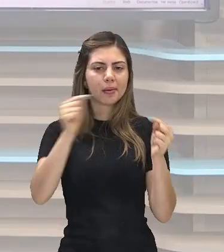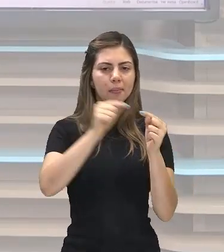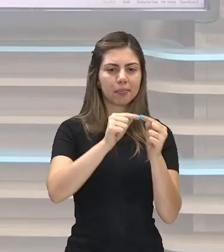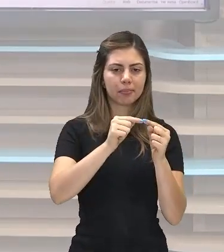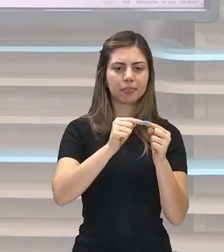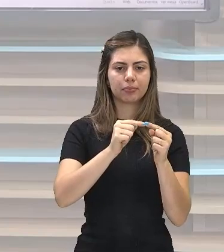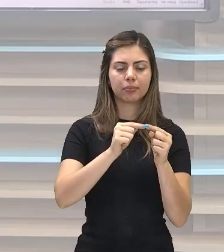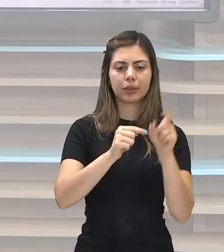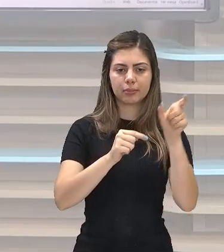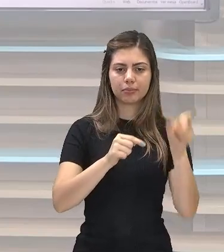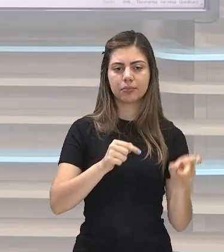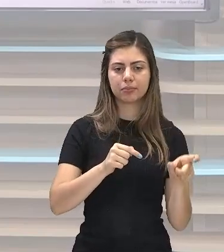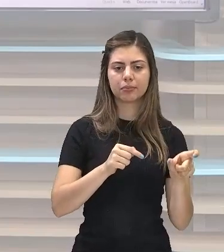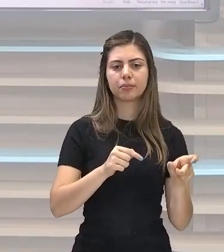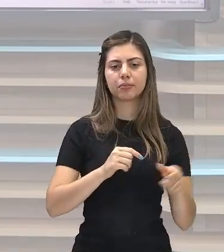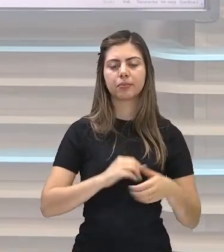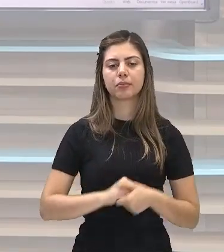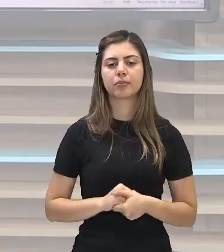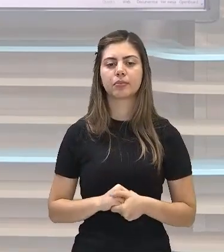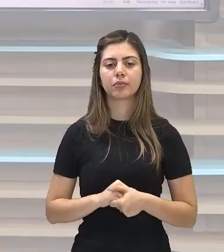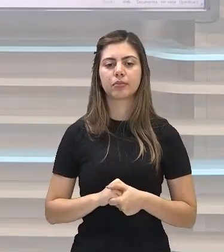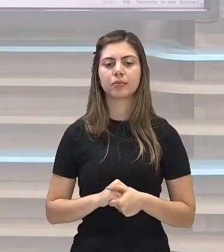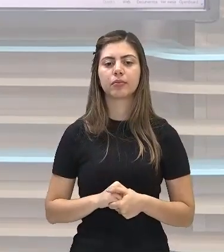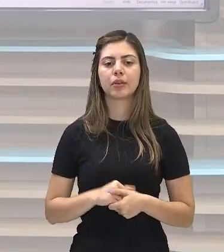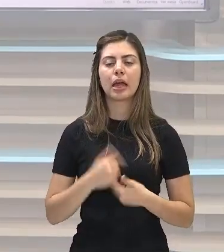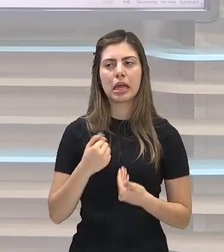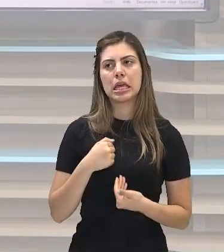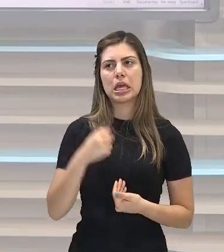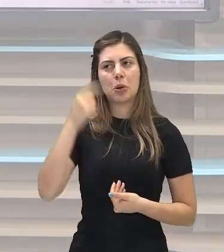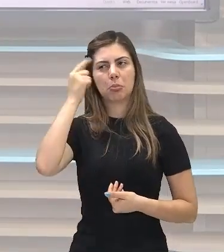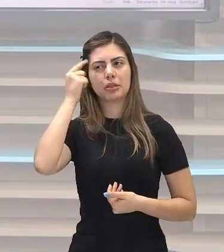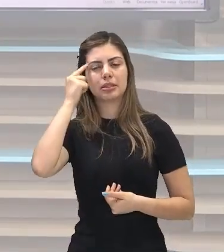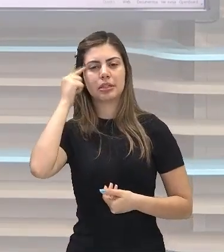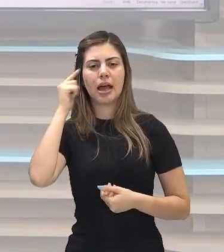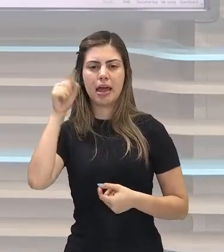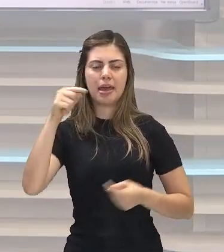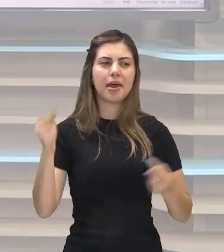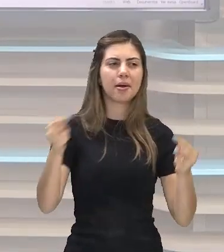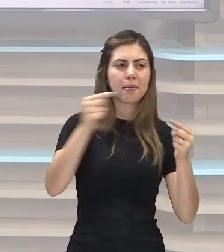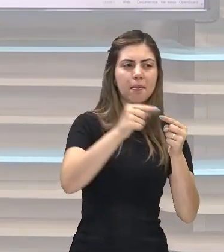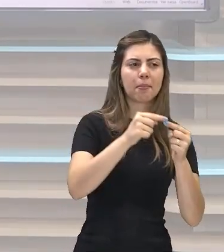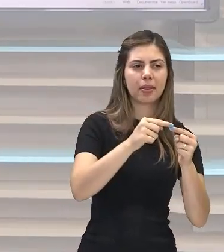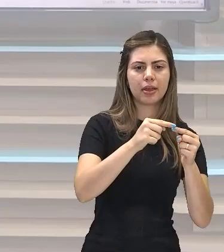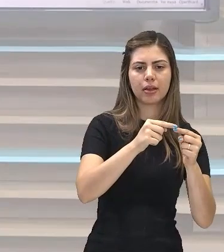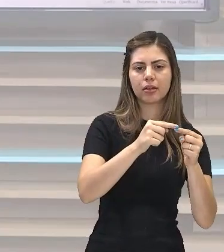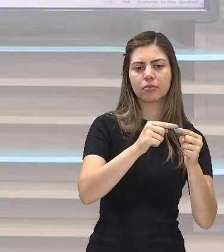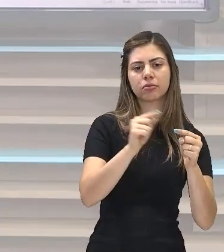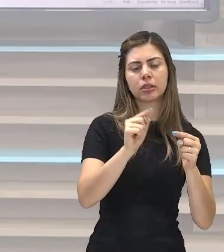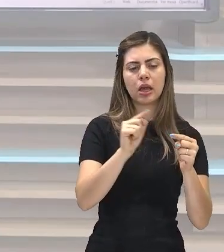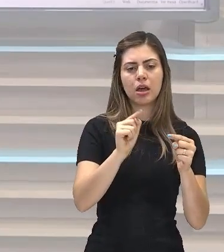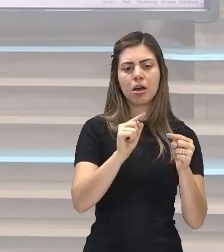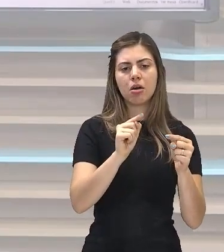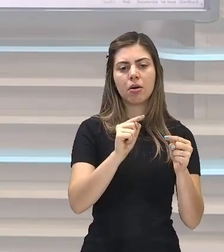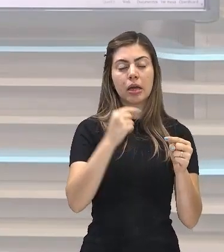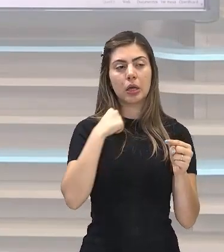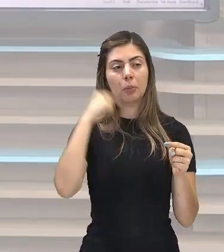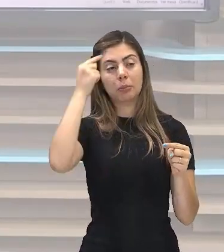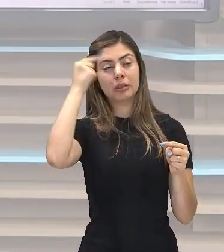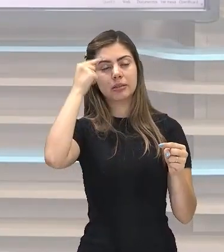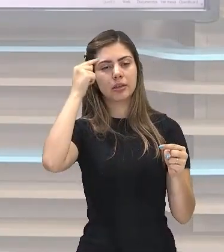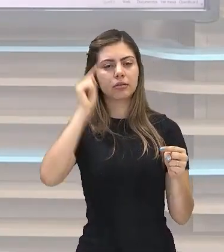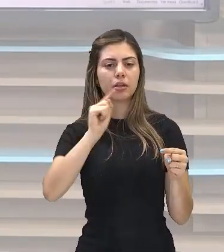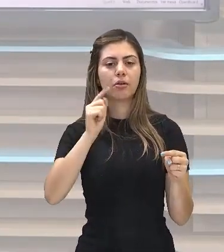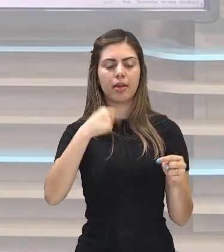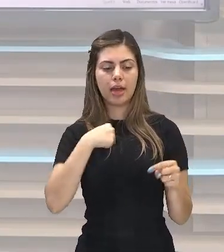vou determinar assim, é a conferência, porque lá em cima está escrito. Não, eu vou conseguir determinar assim, é